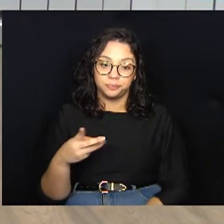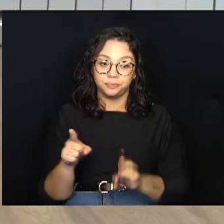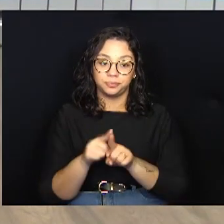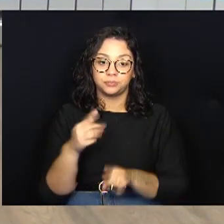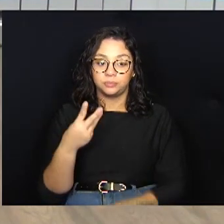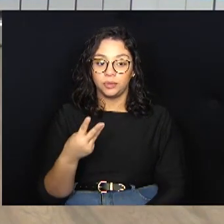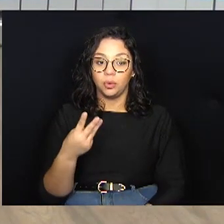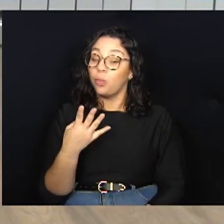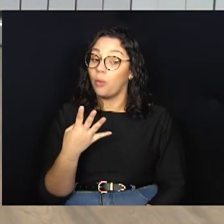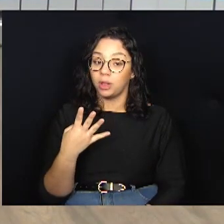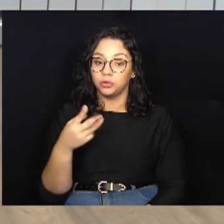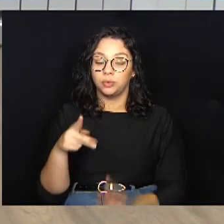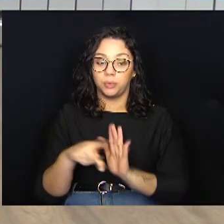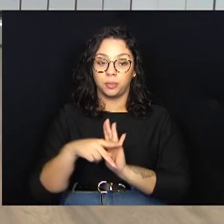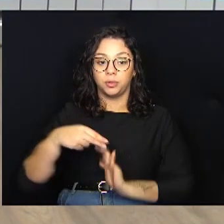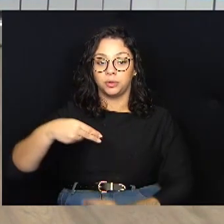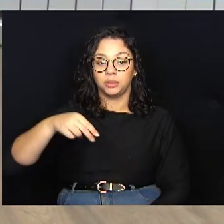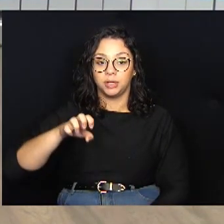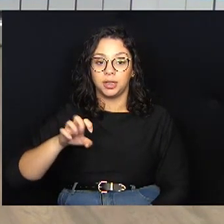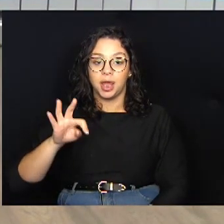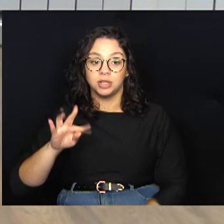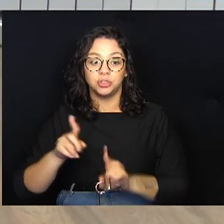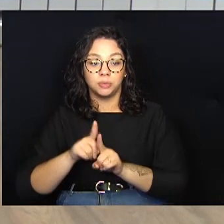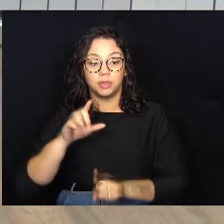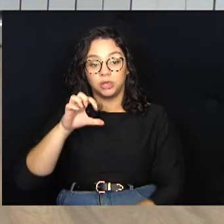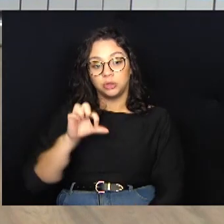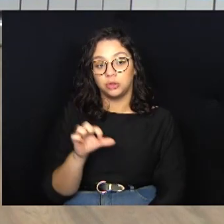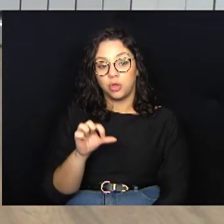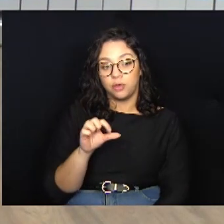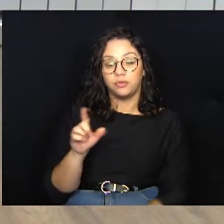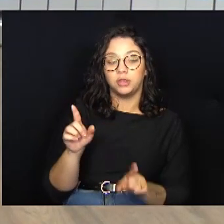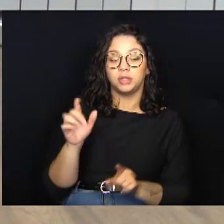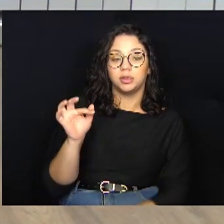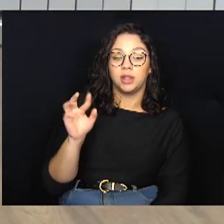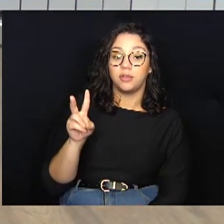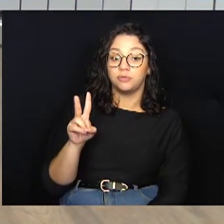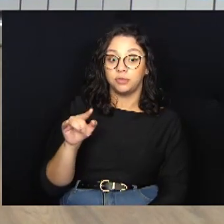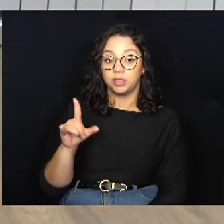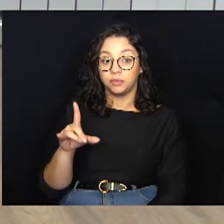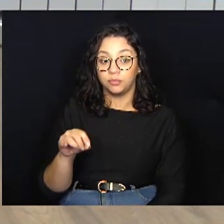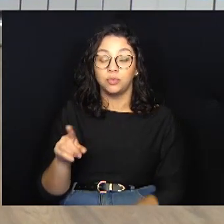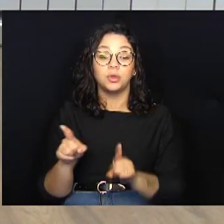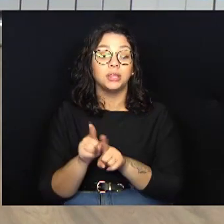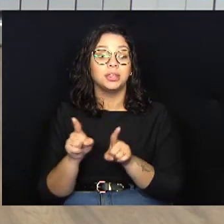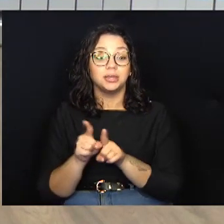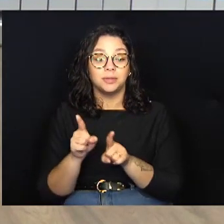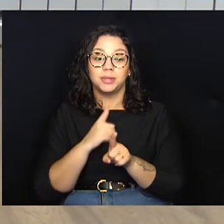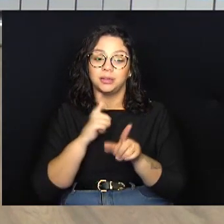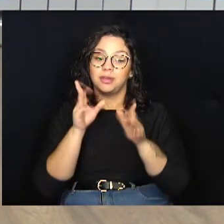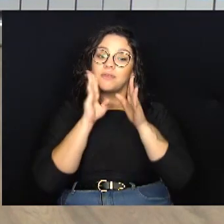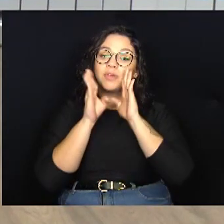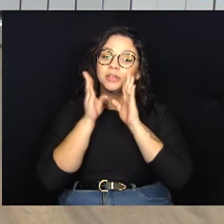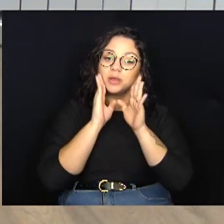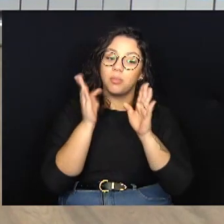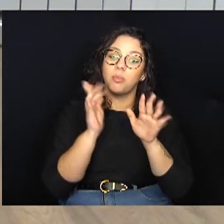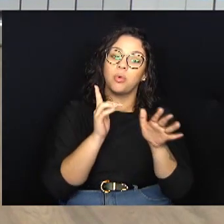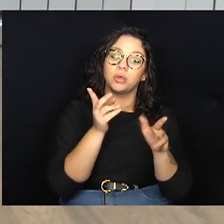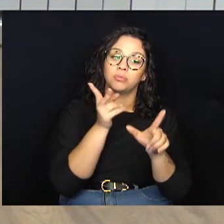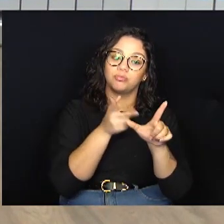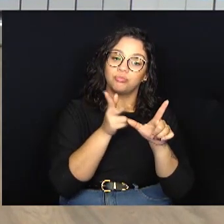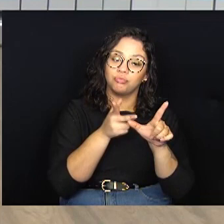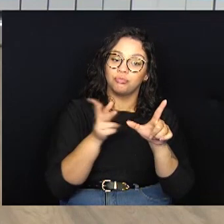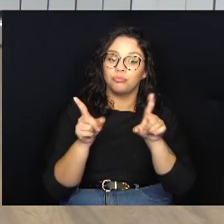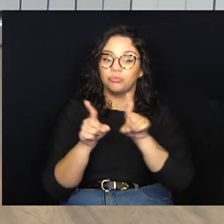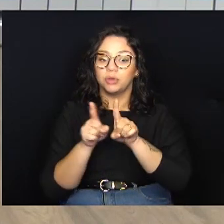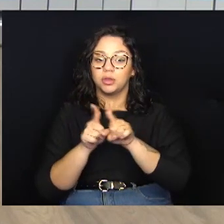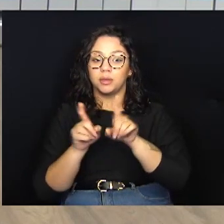NET, 9 da Vivo Fibra, também com retransmissão simultânea no Facebook da TV Câmara Campinas, da Câmara Municipal